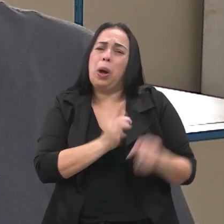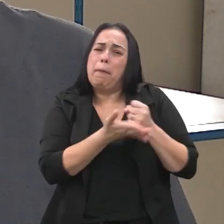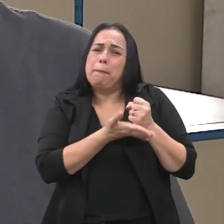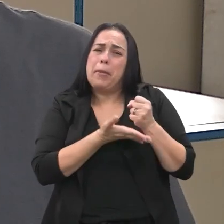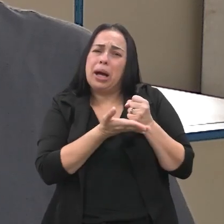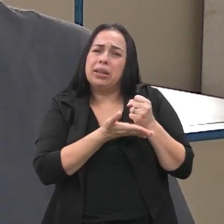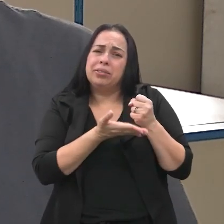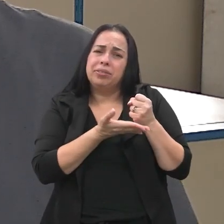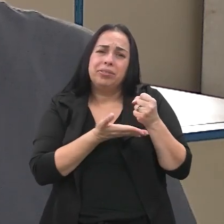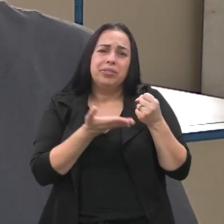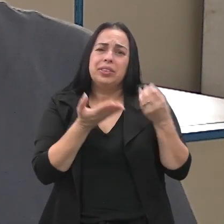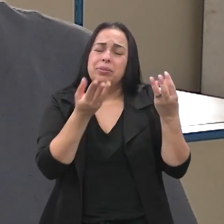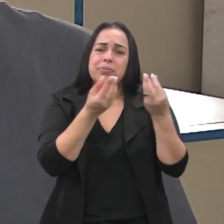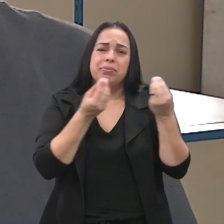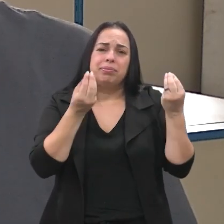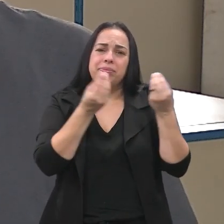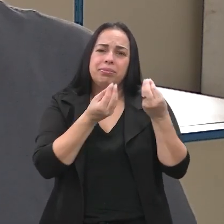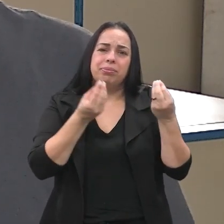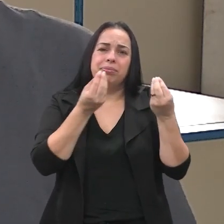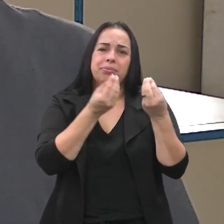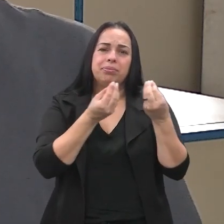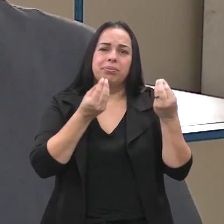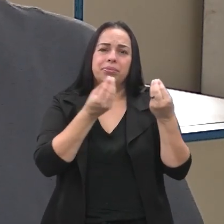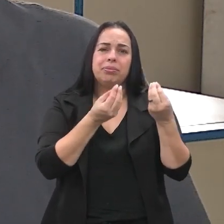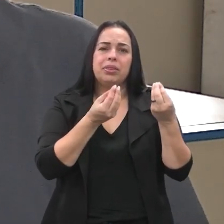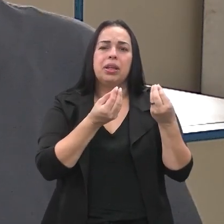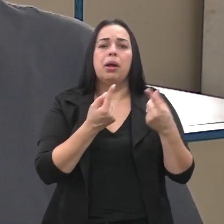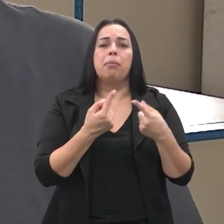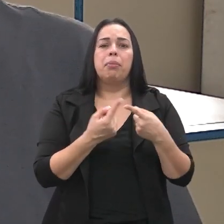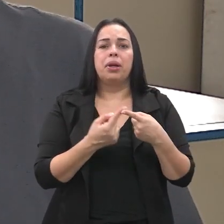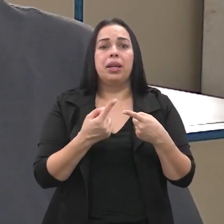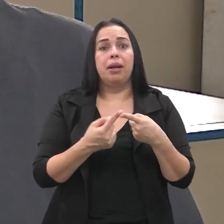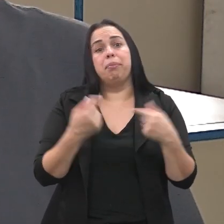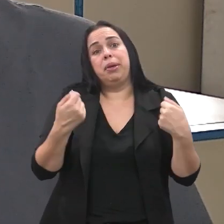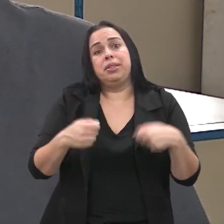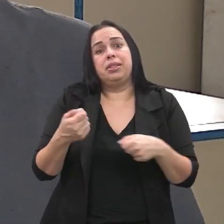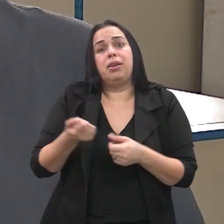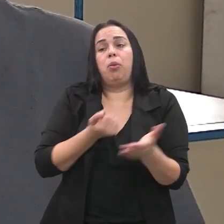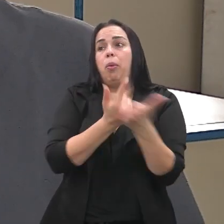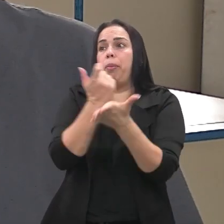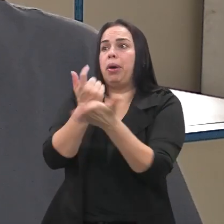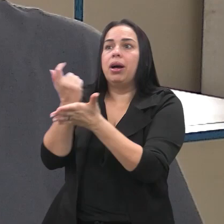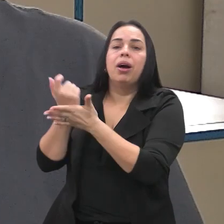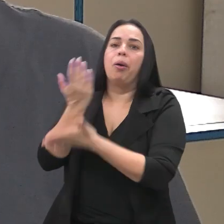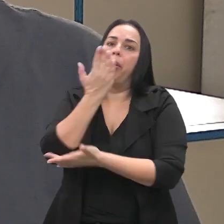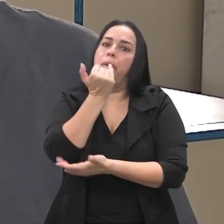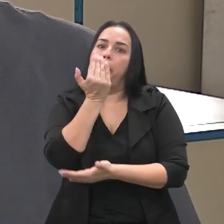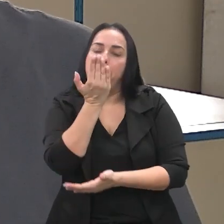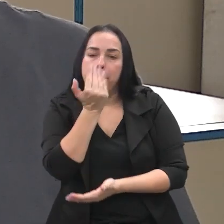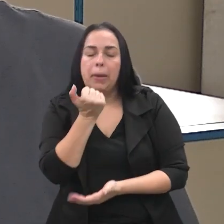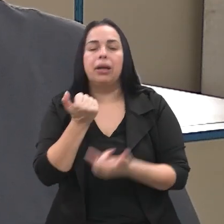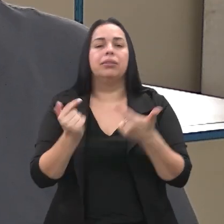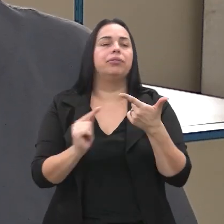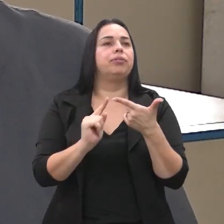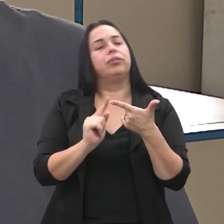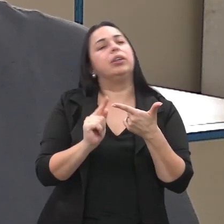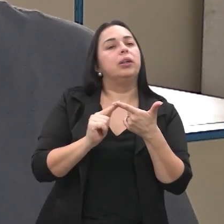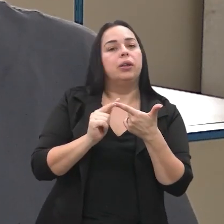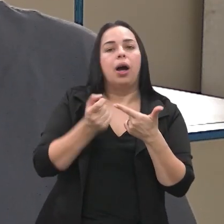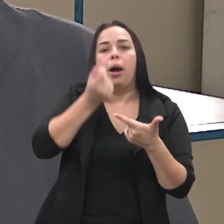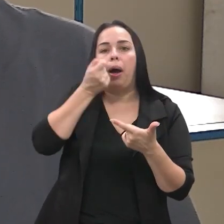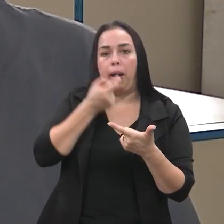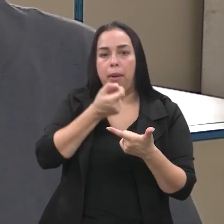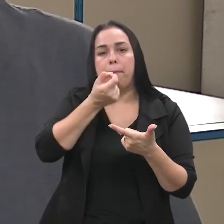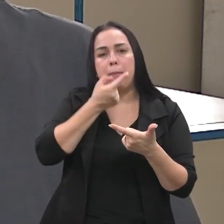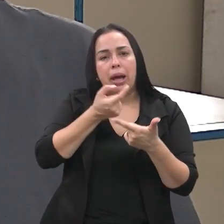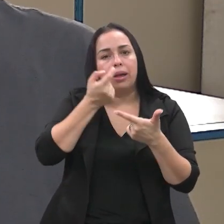mesmo é muito baixo. Se você levar em conta hoje o padrão que a pessoa tem que manter, alimentação